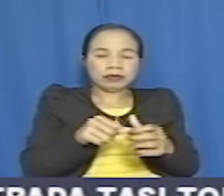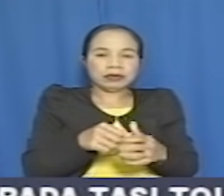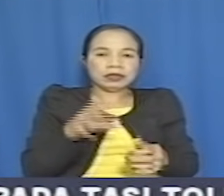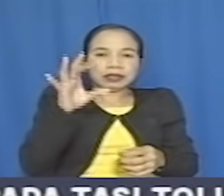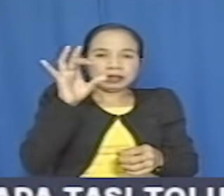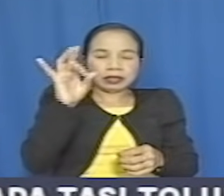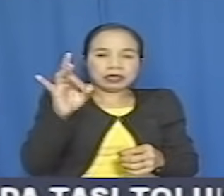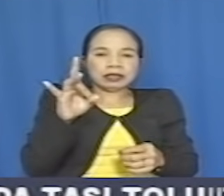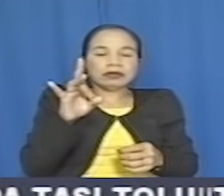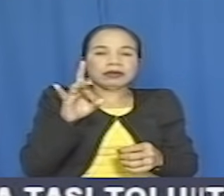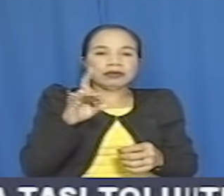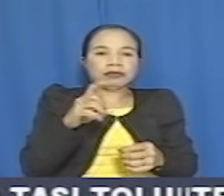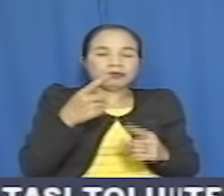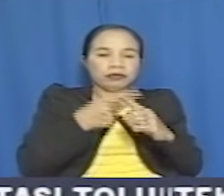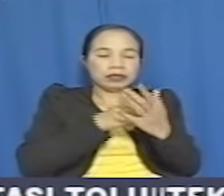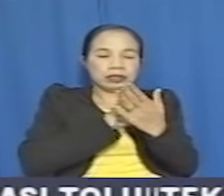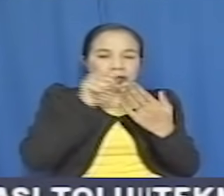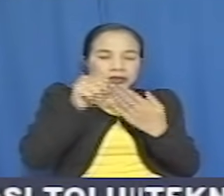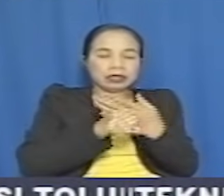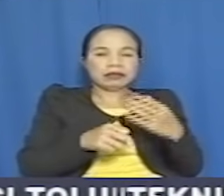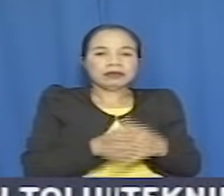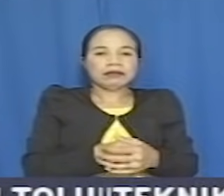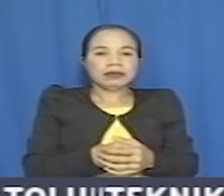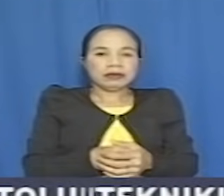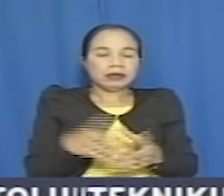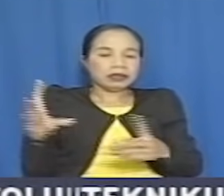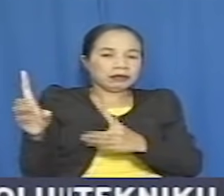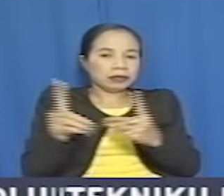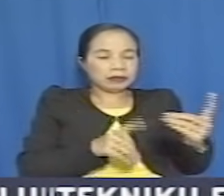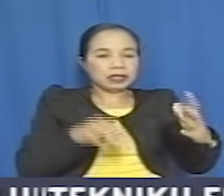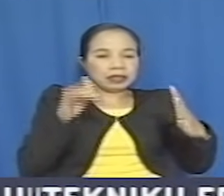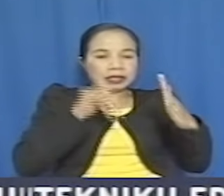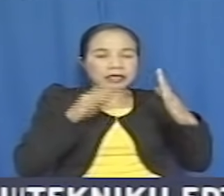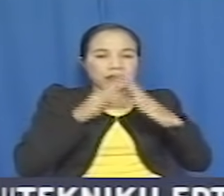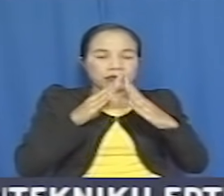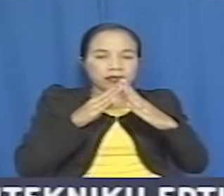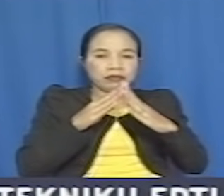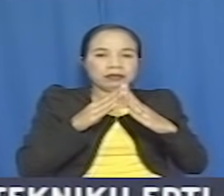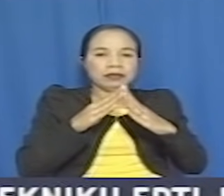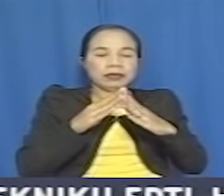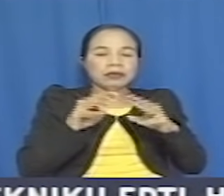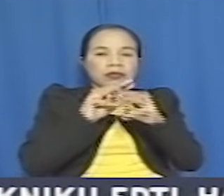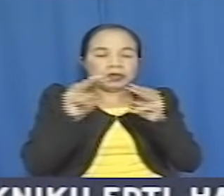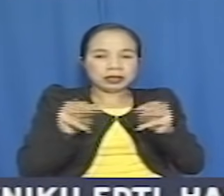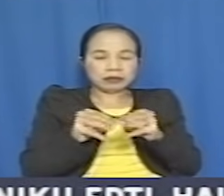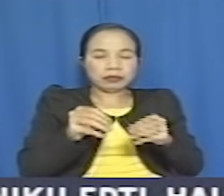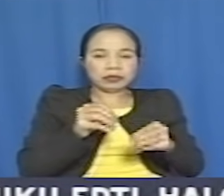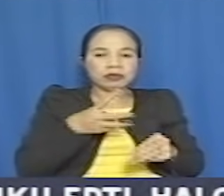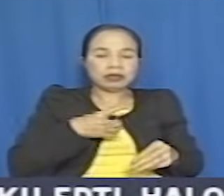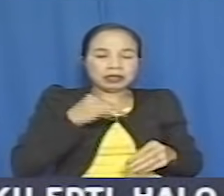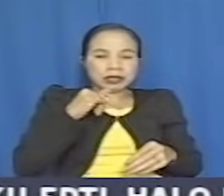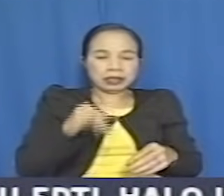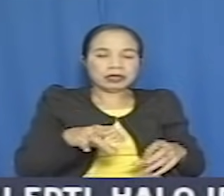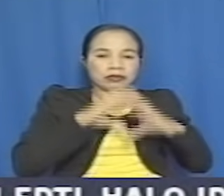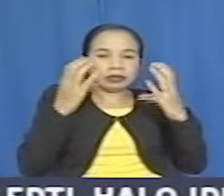fulan setembro. E a contexto implementação confinamento obrigatório geral e a município dele,